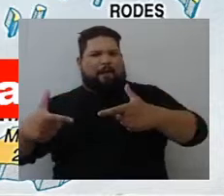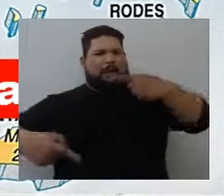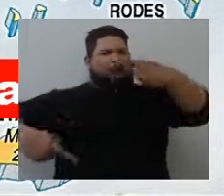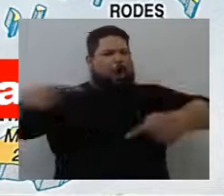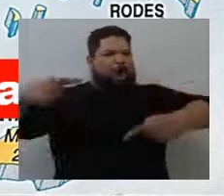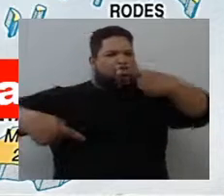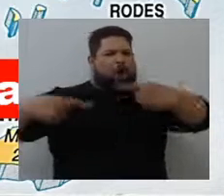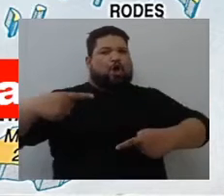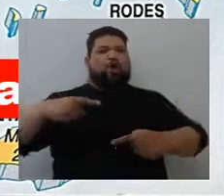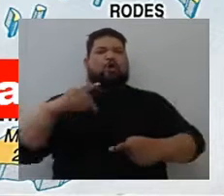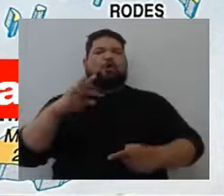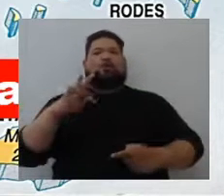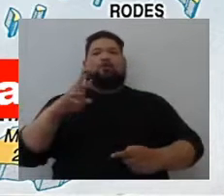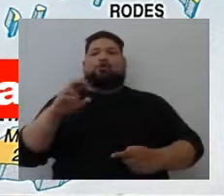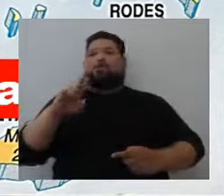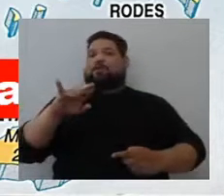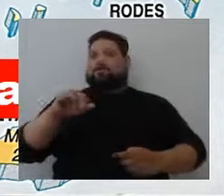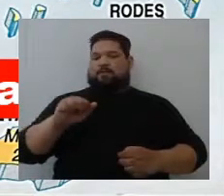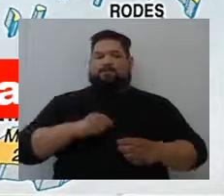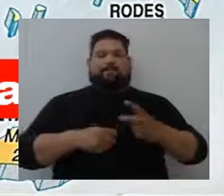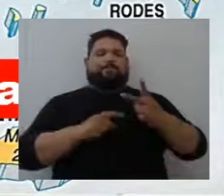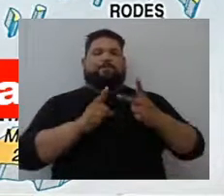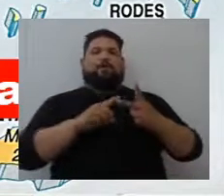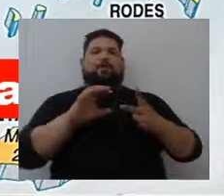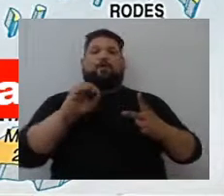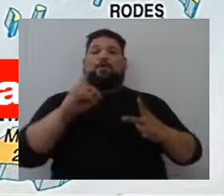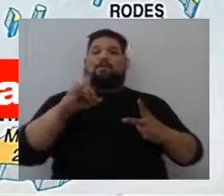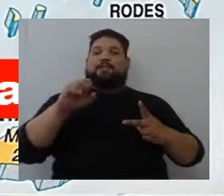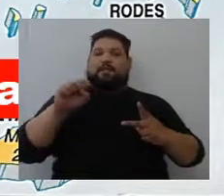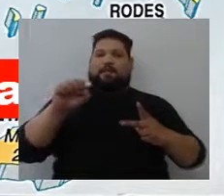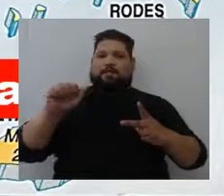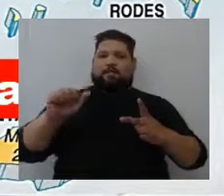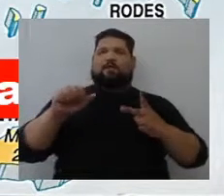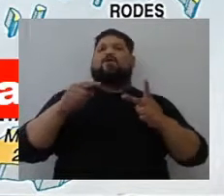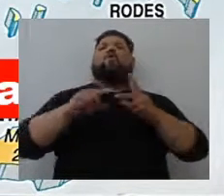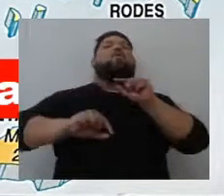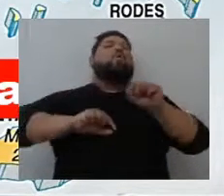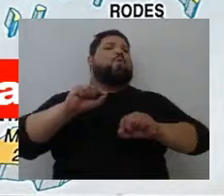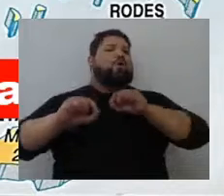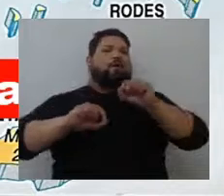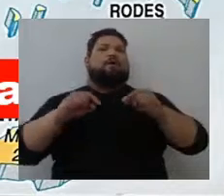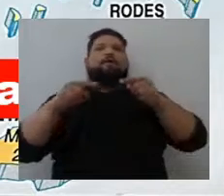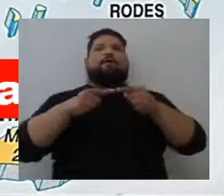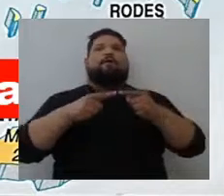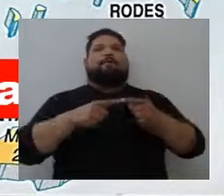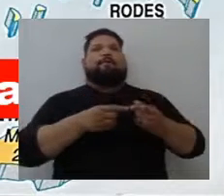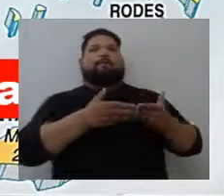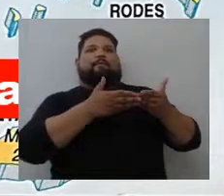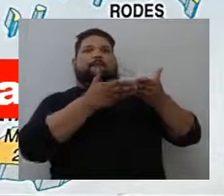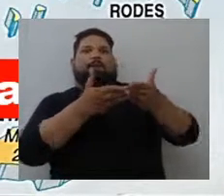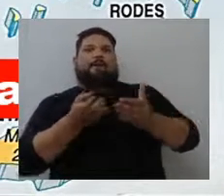ano da Guerra de Troia. Já a Odisseia narra o retorno e as aventuras